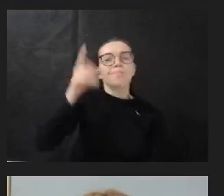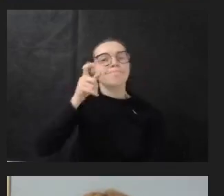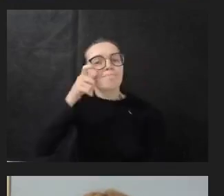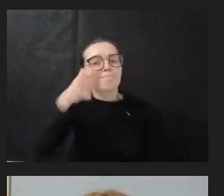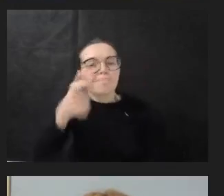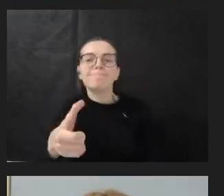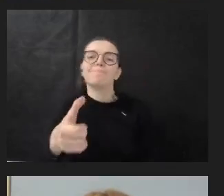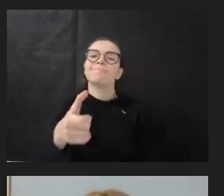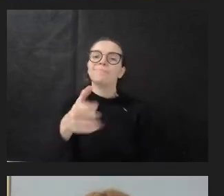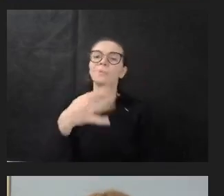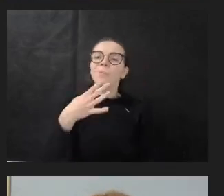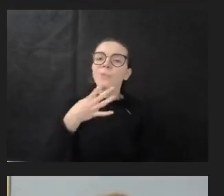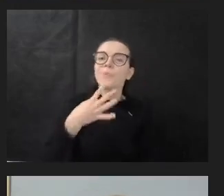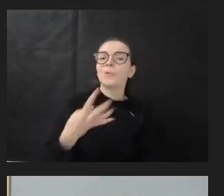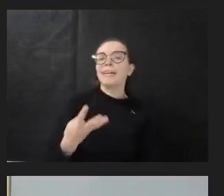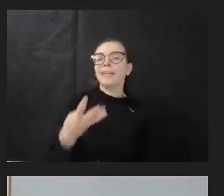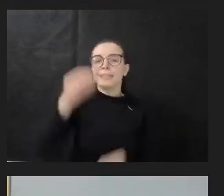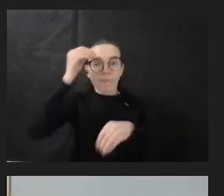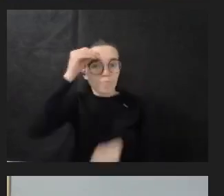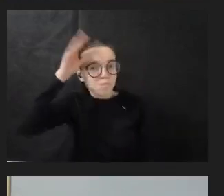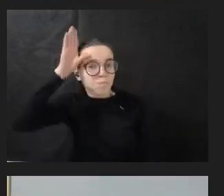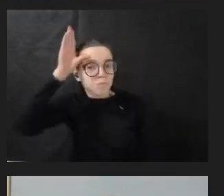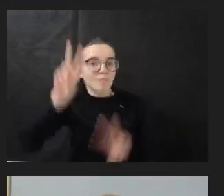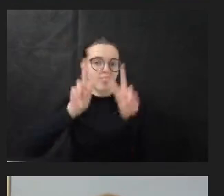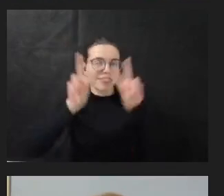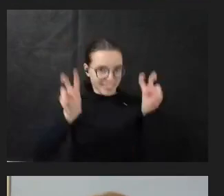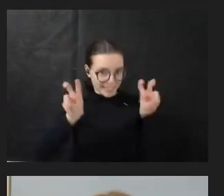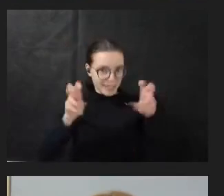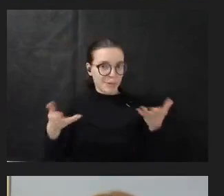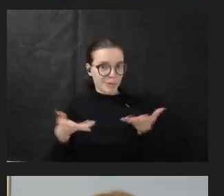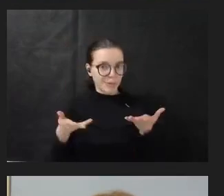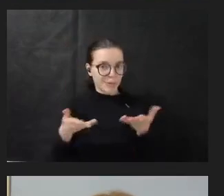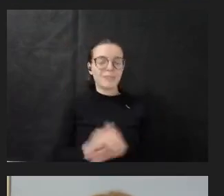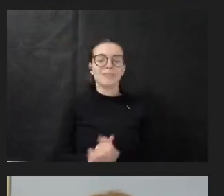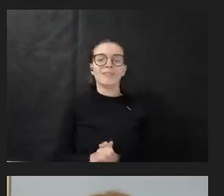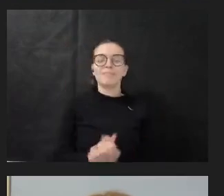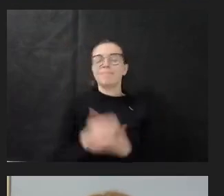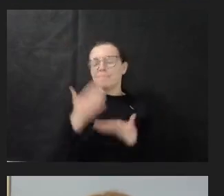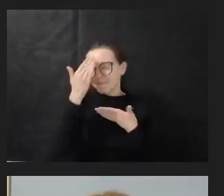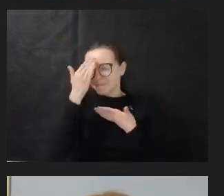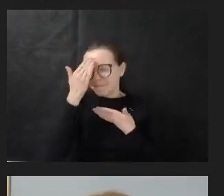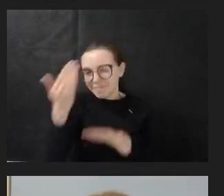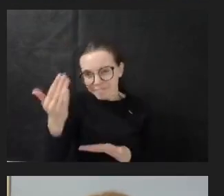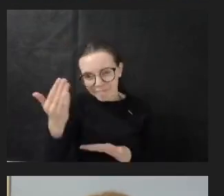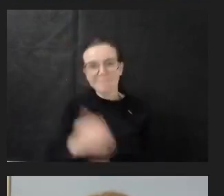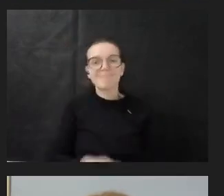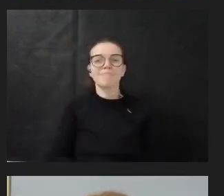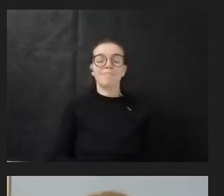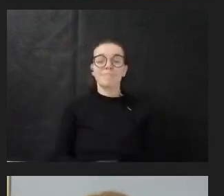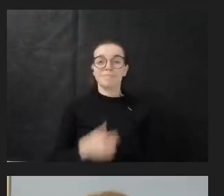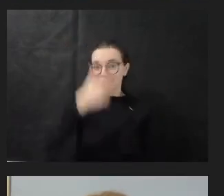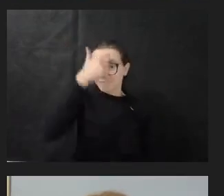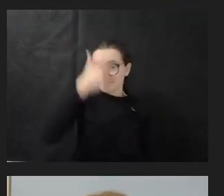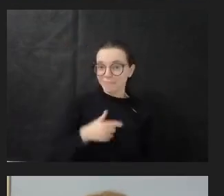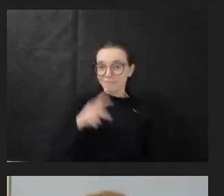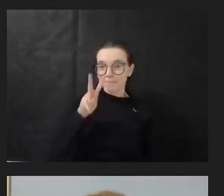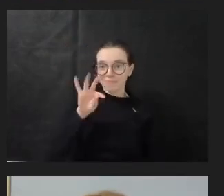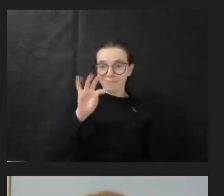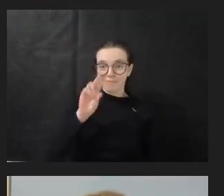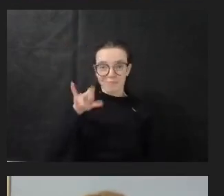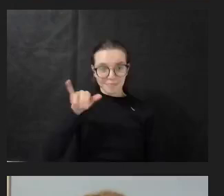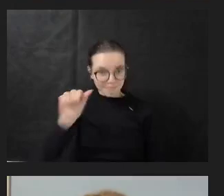quiserem conhecer, né, mais sobre o tema. Então, a gente agradece aqui, eu sou a Vitória, geralmente eu estou aqui no momento